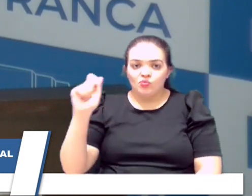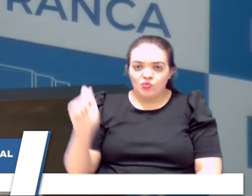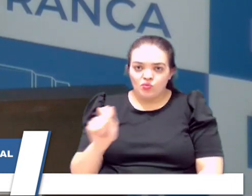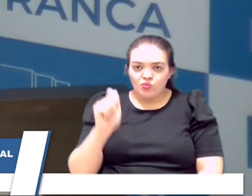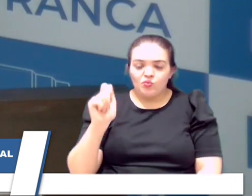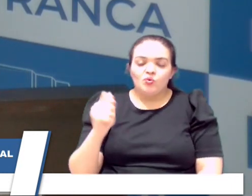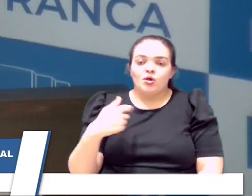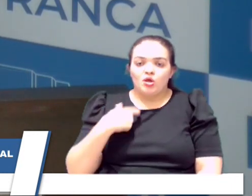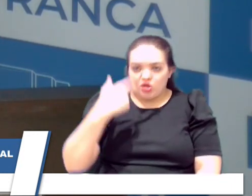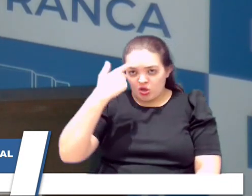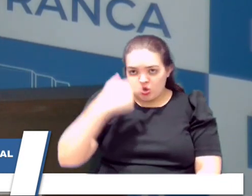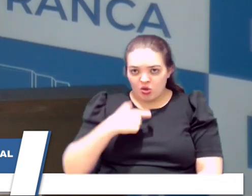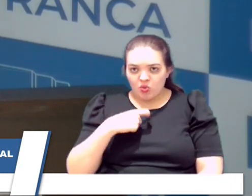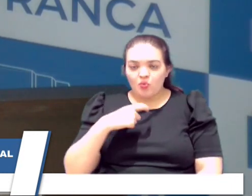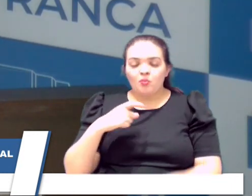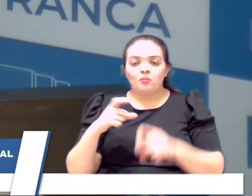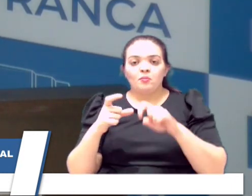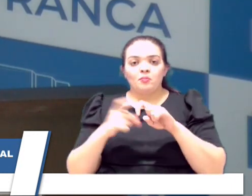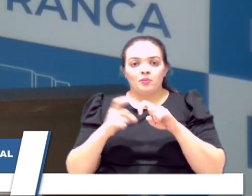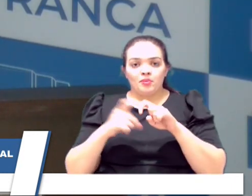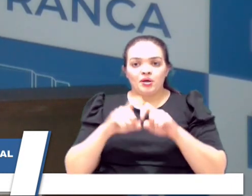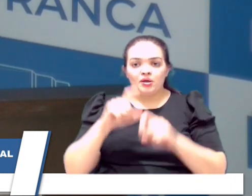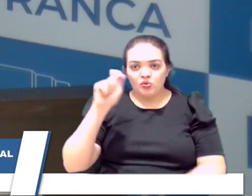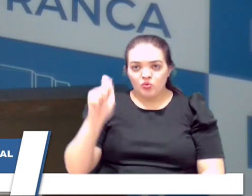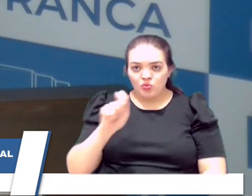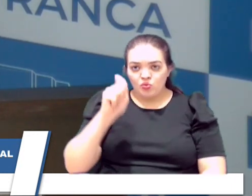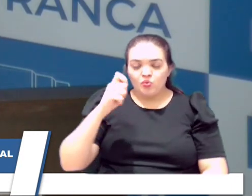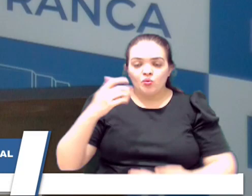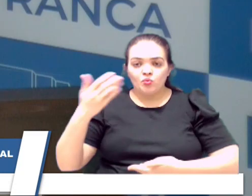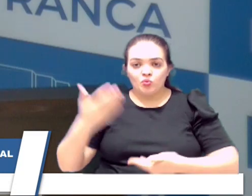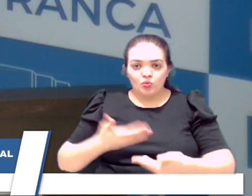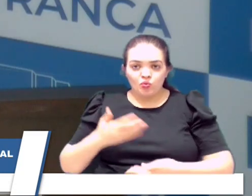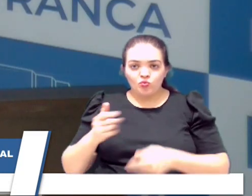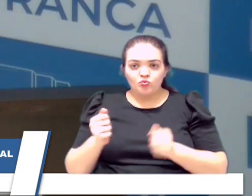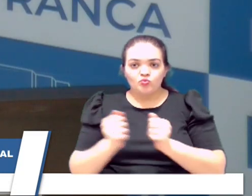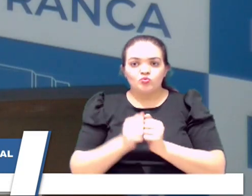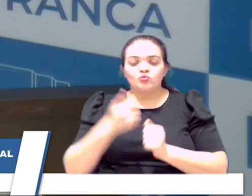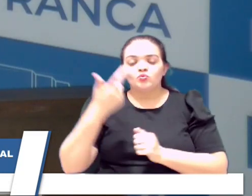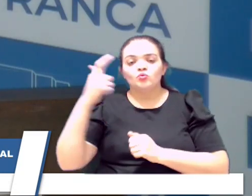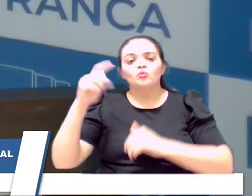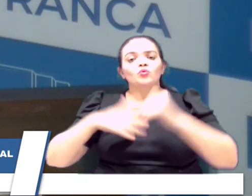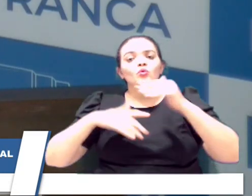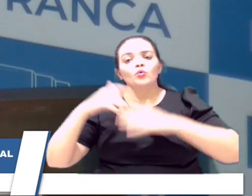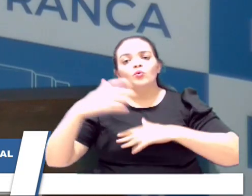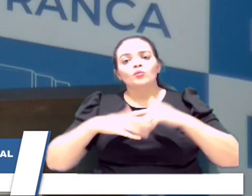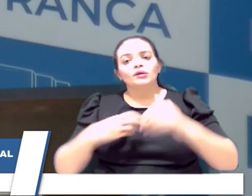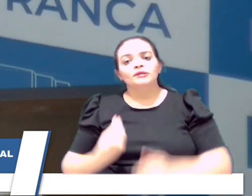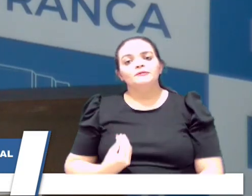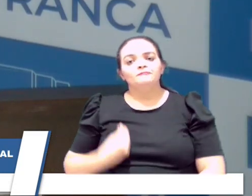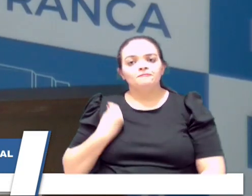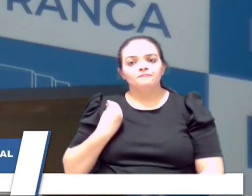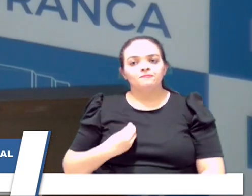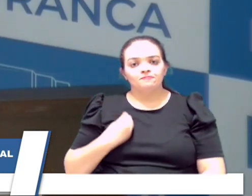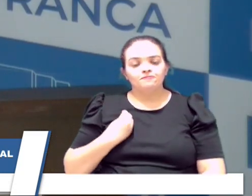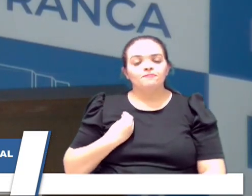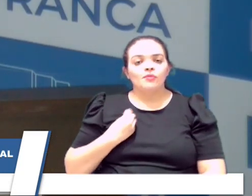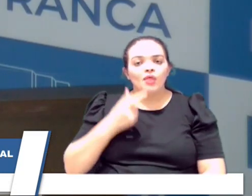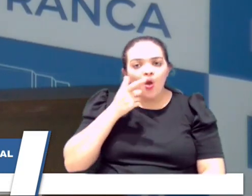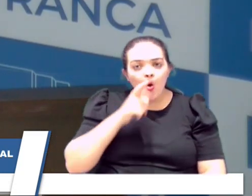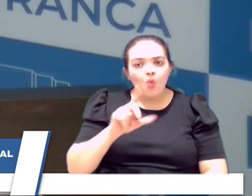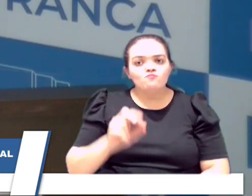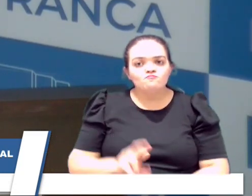médico associado e como um funcionário, junto com outros profissionais que estão aqui, que fazem com que essa frente seja